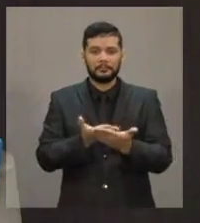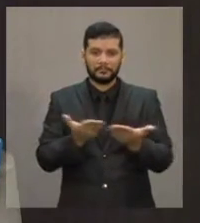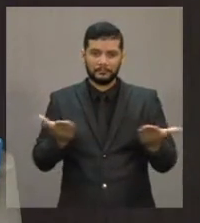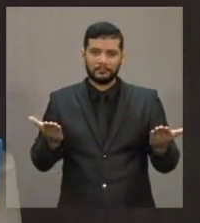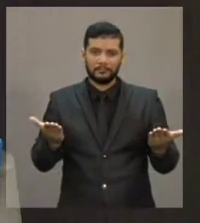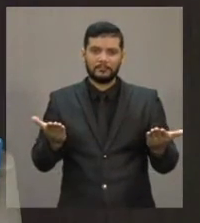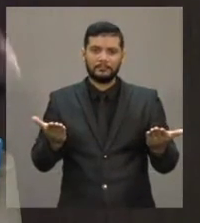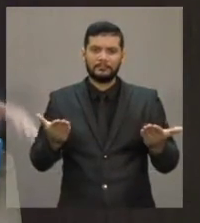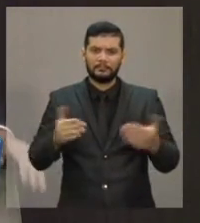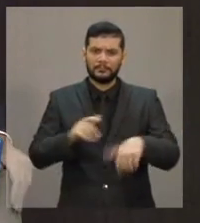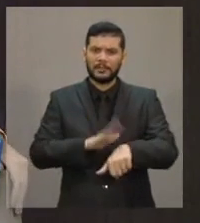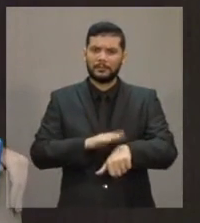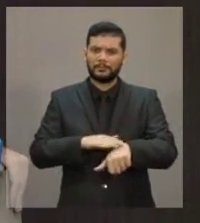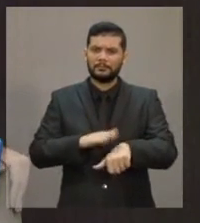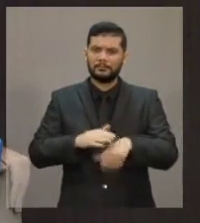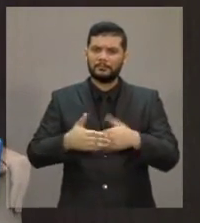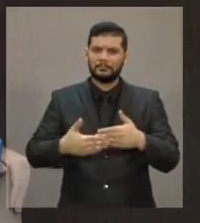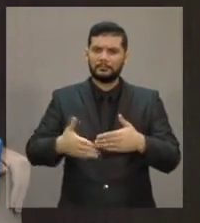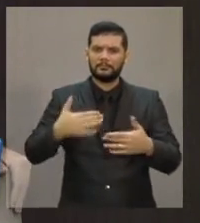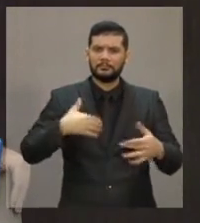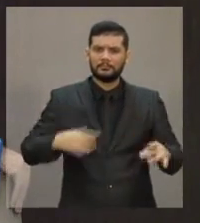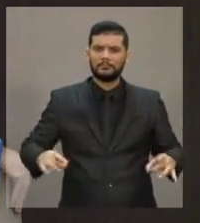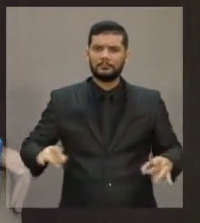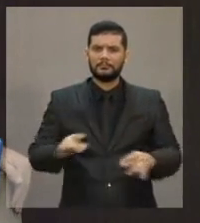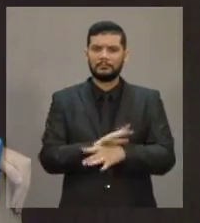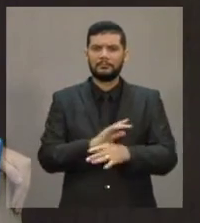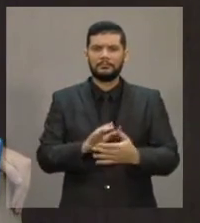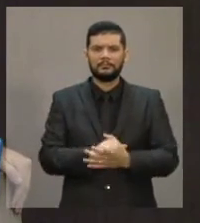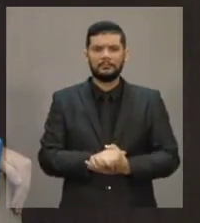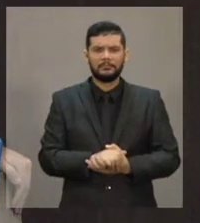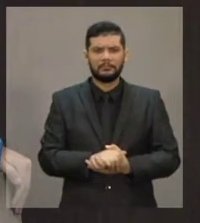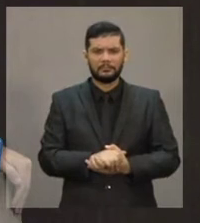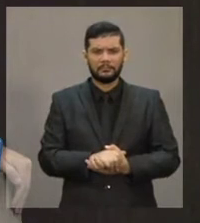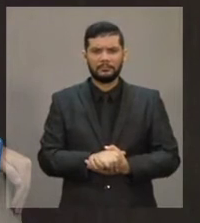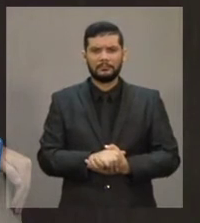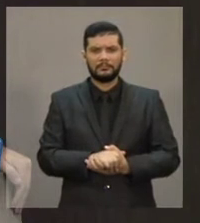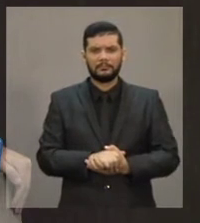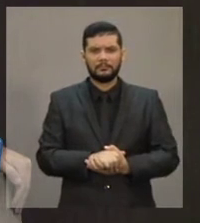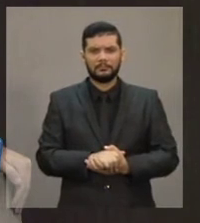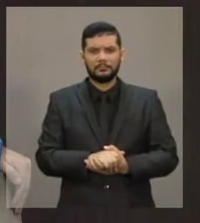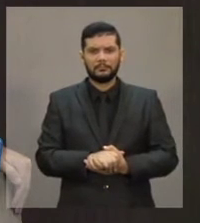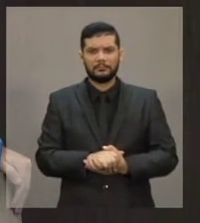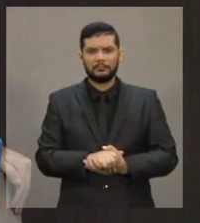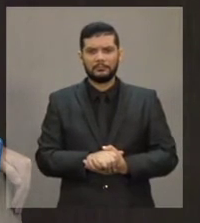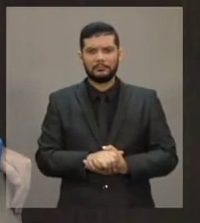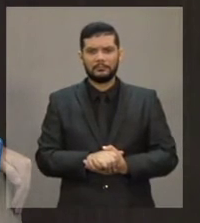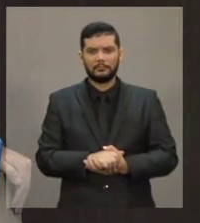Bem, nós vamos ter muito tempo. Eu vou concluir. Deixa ele concluir.